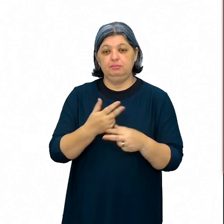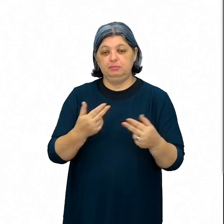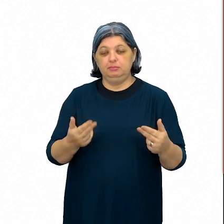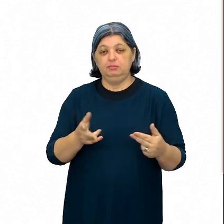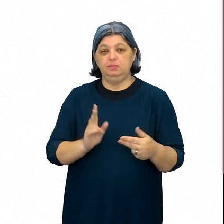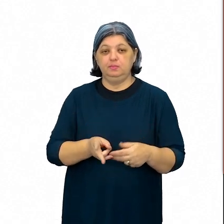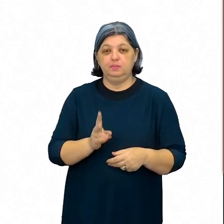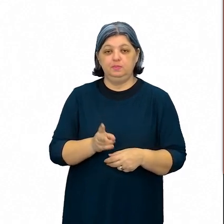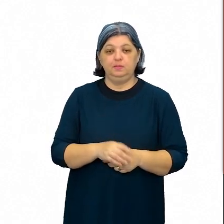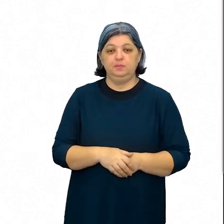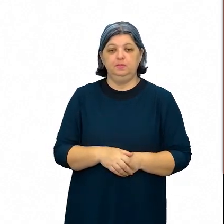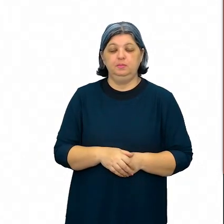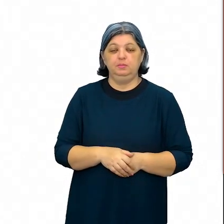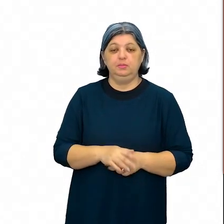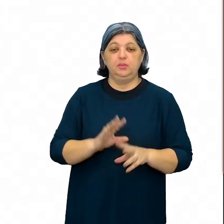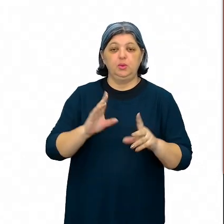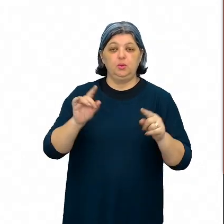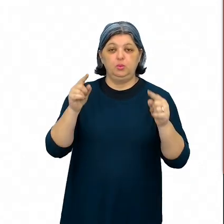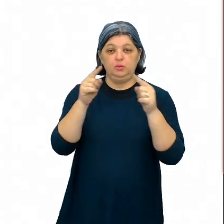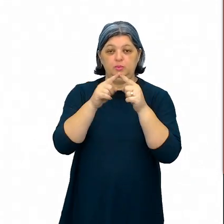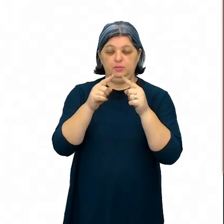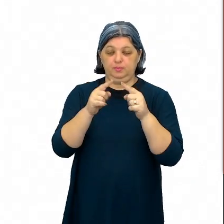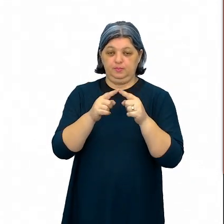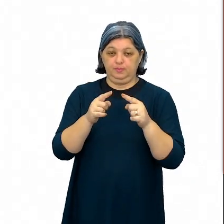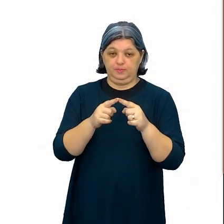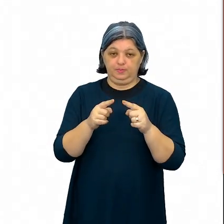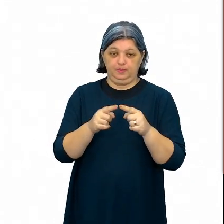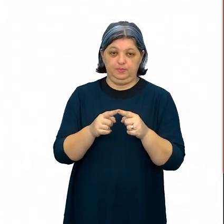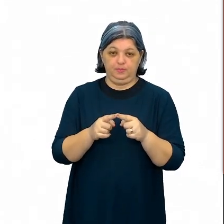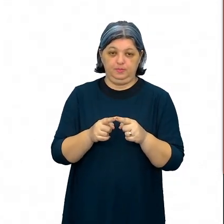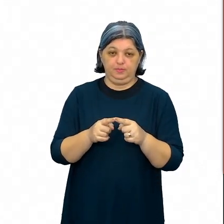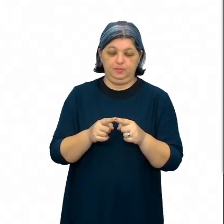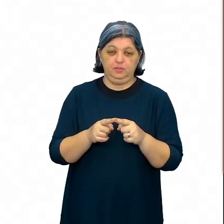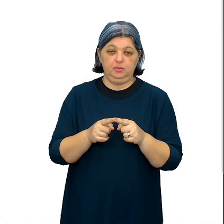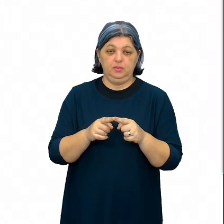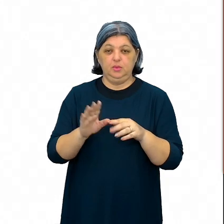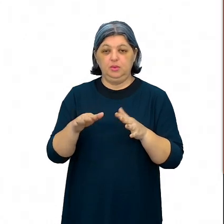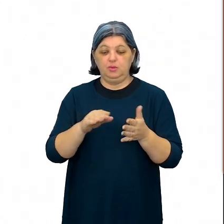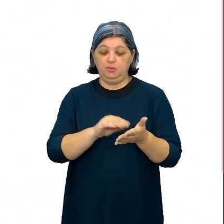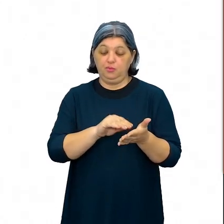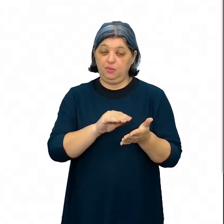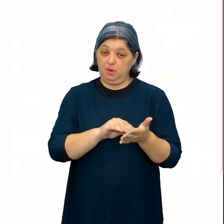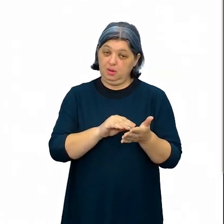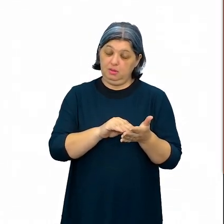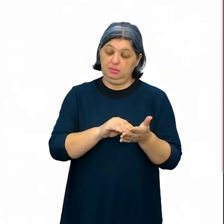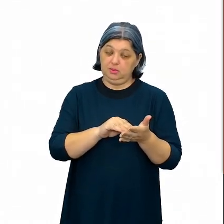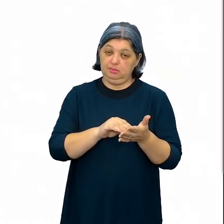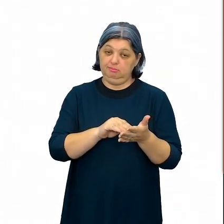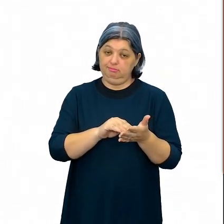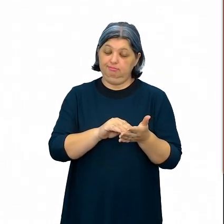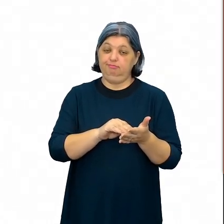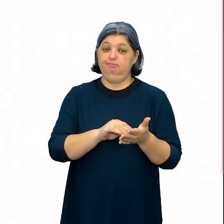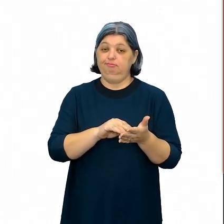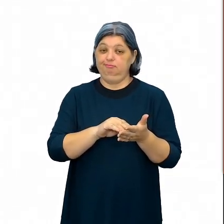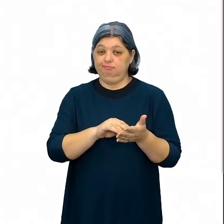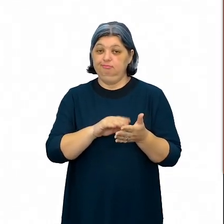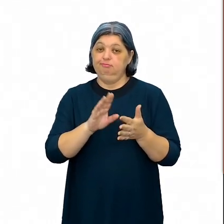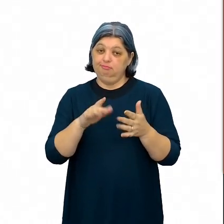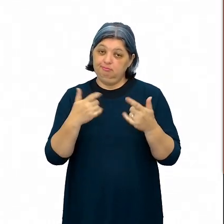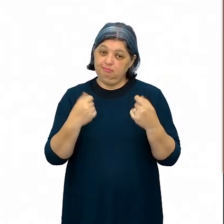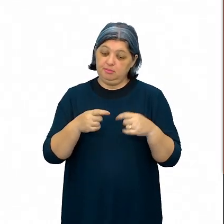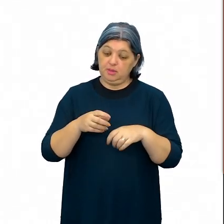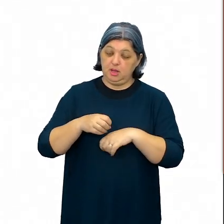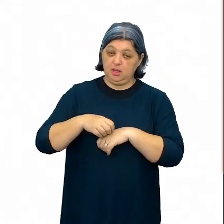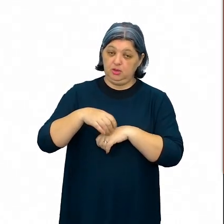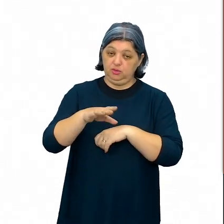sempre interligadas de alguma maneira né então quando falta uma pecinha ali faz falta mesmo então é